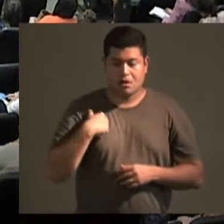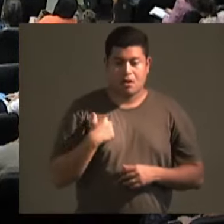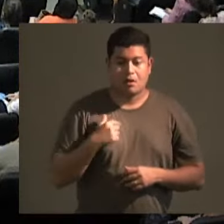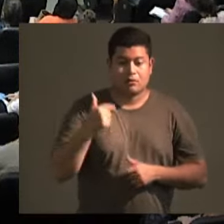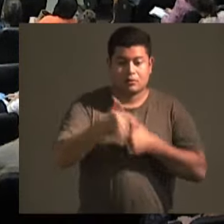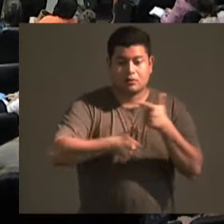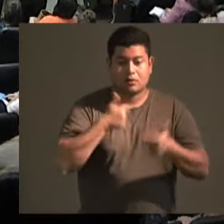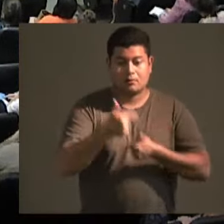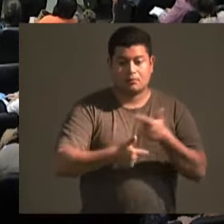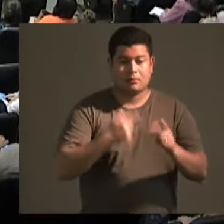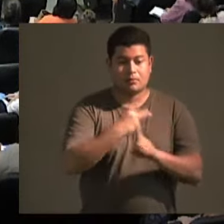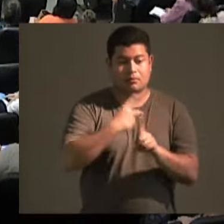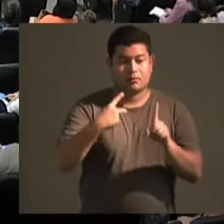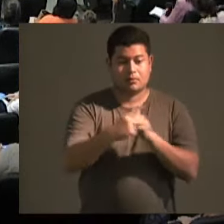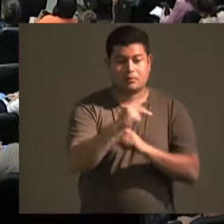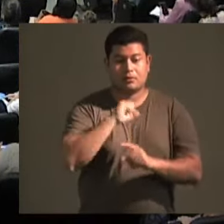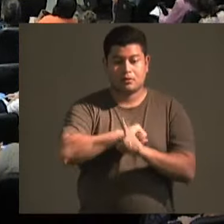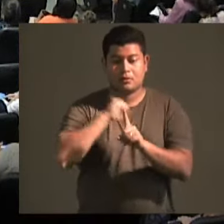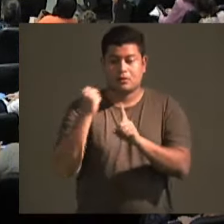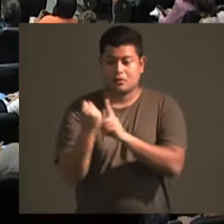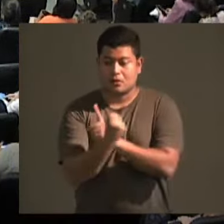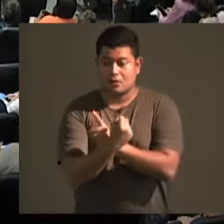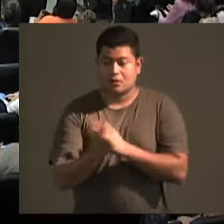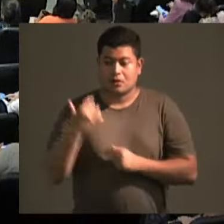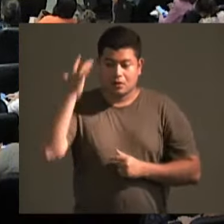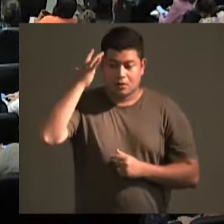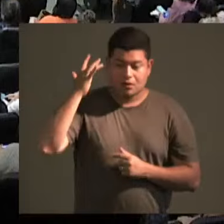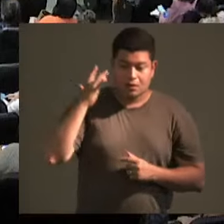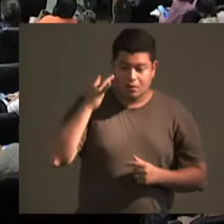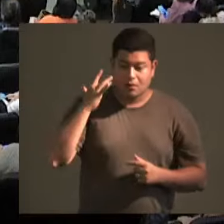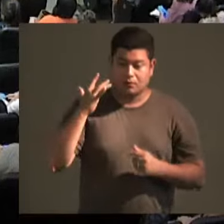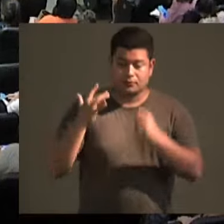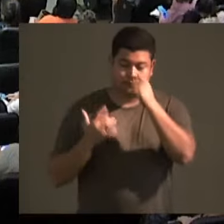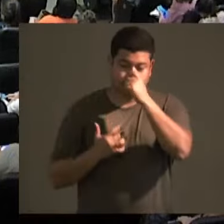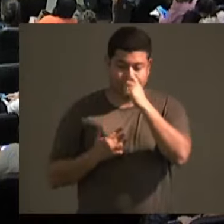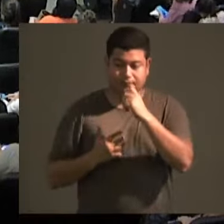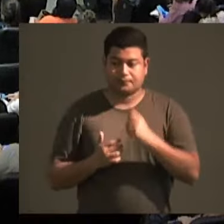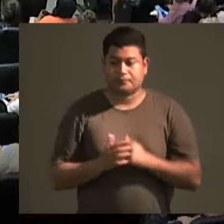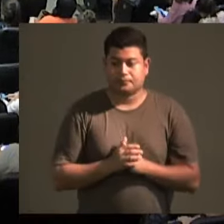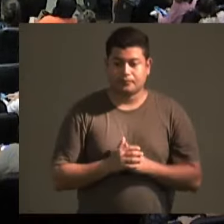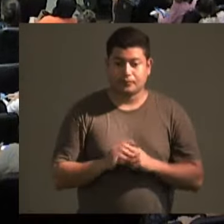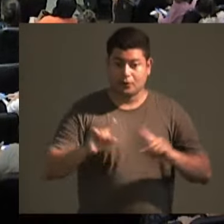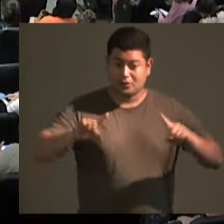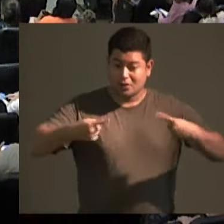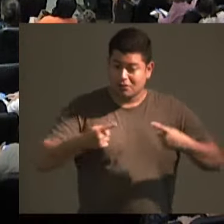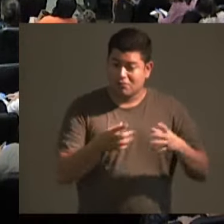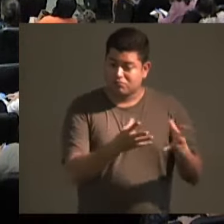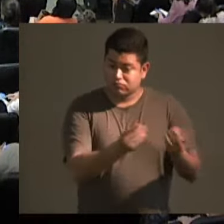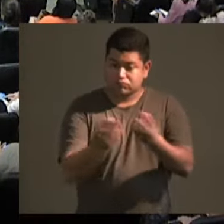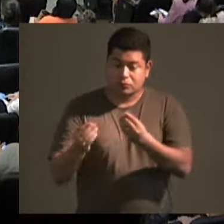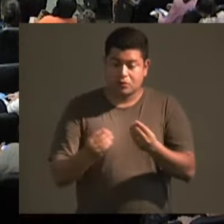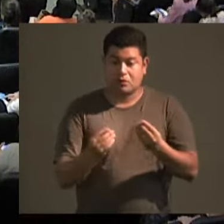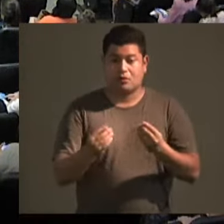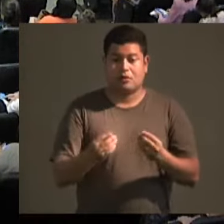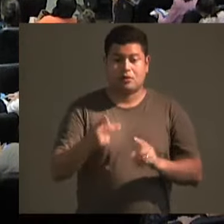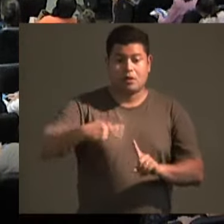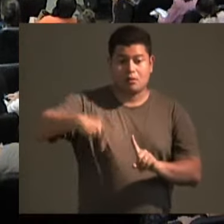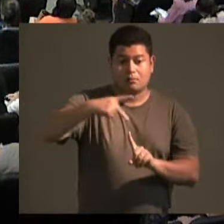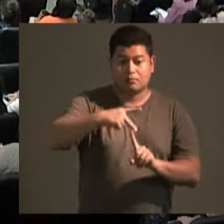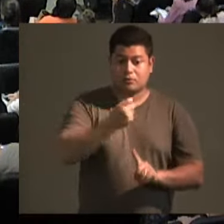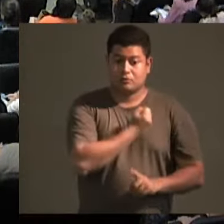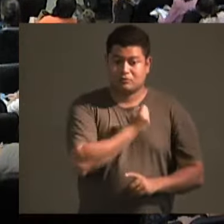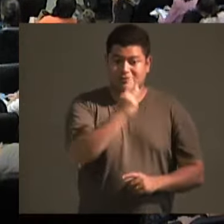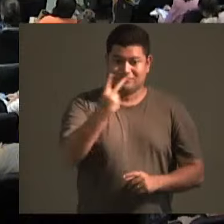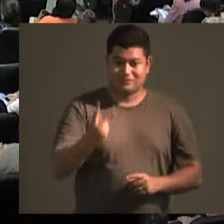Previdência Social, e eu acho que vão ser muitos os desafios, né, relacionados ao plano Brasil Sem Limites 2, até pelo